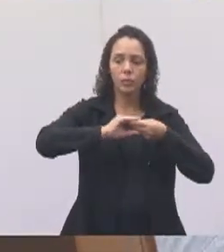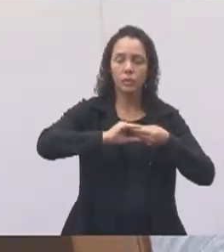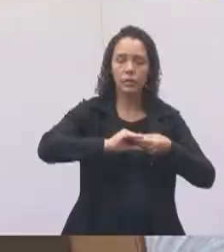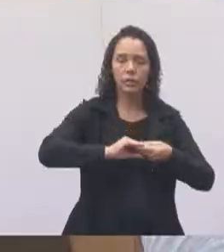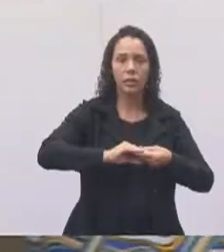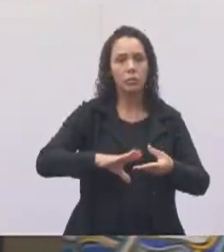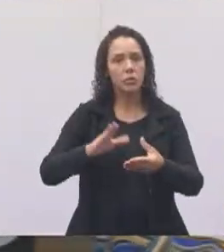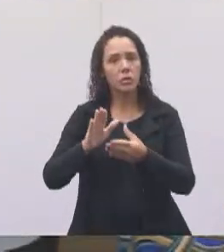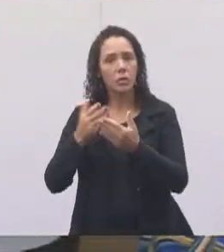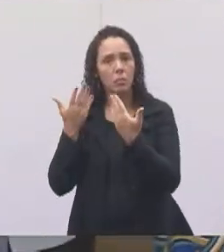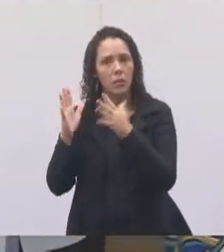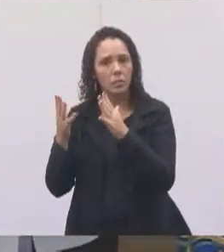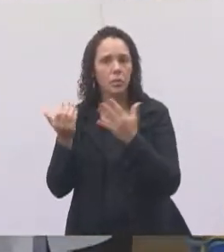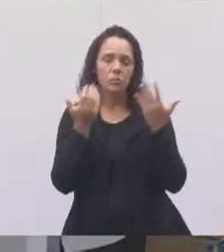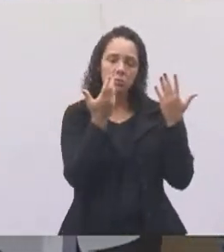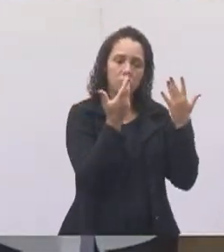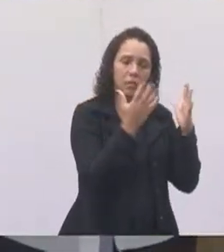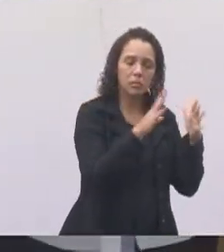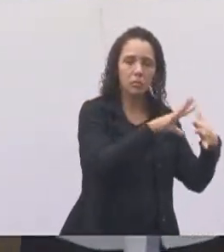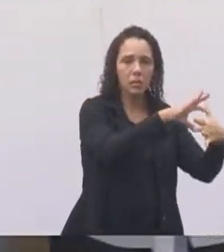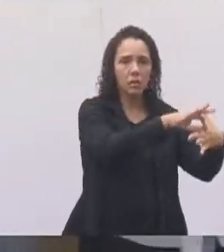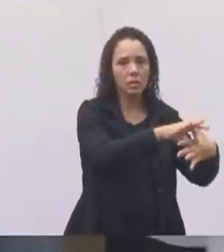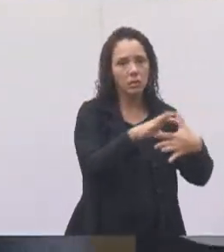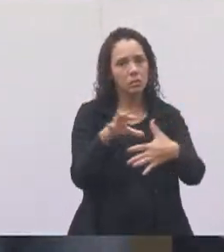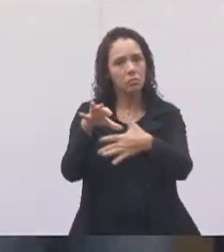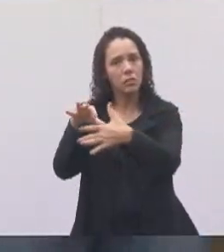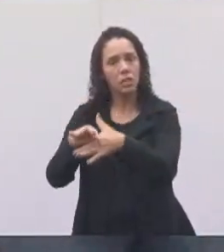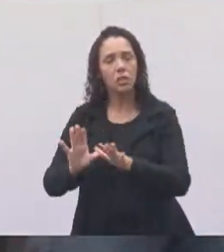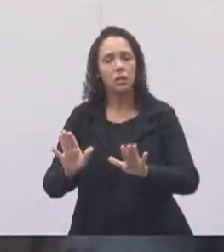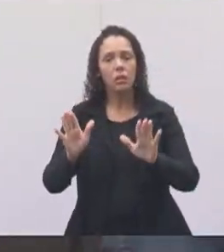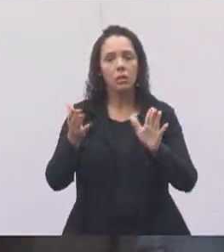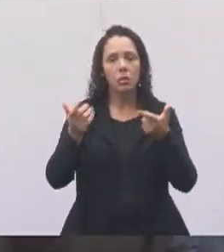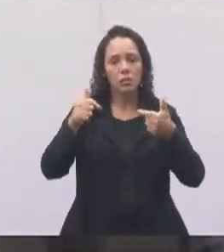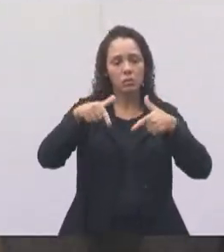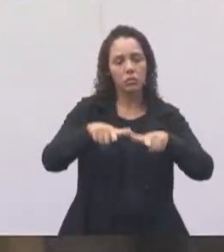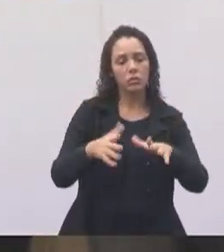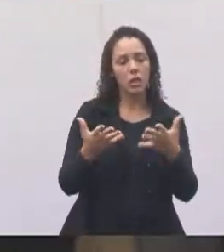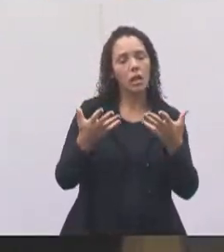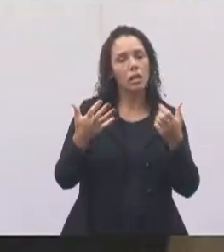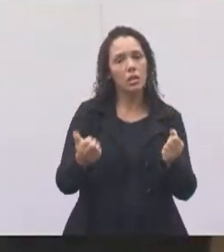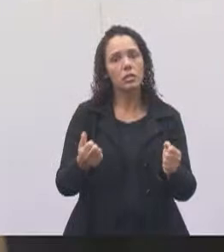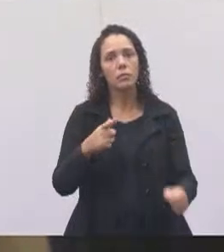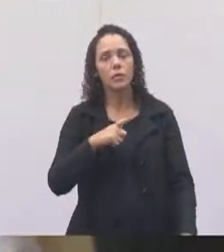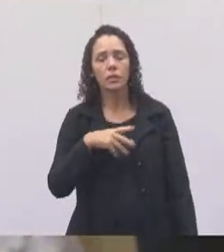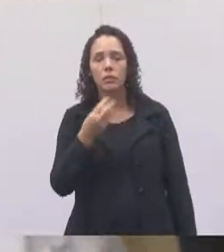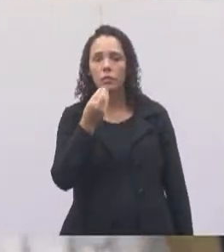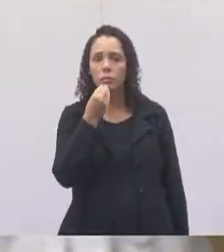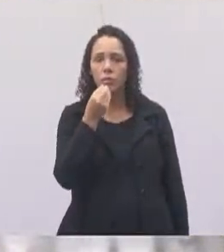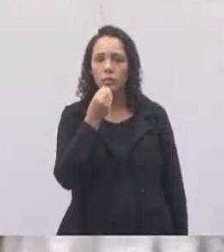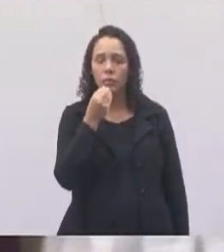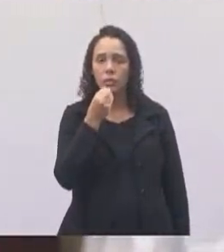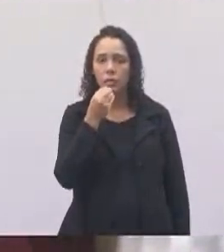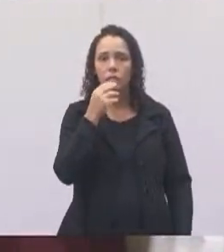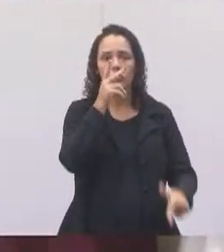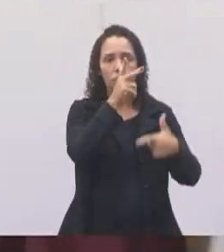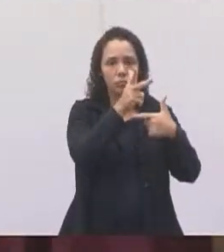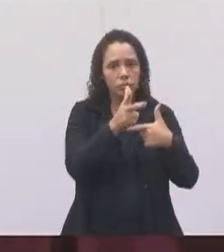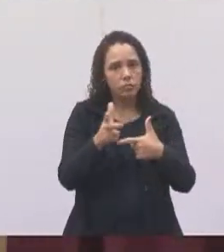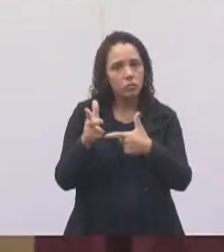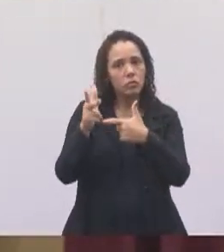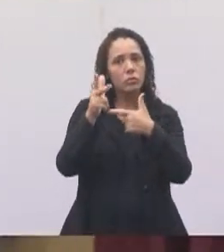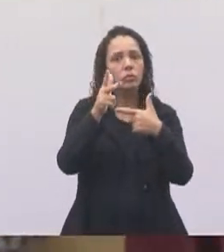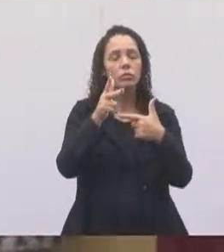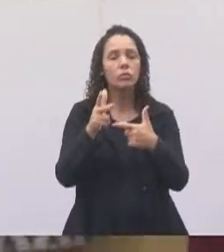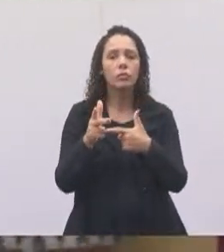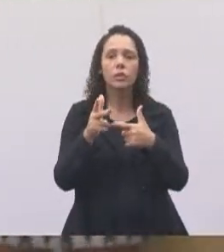uns aos outros. Cada líder, quando recebeu o seu título, teve a oportunidade de ter o seu vídeo,